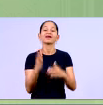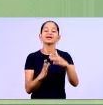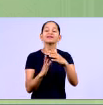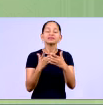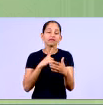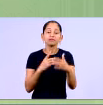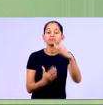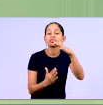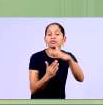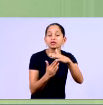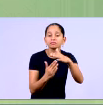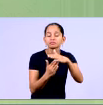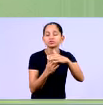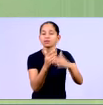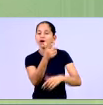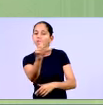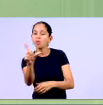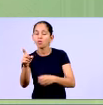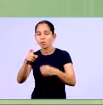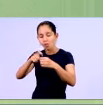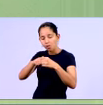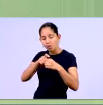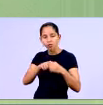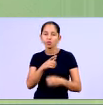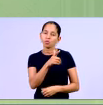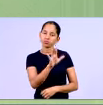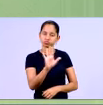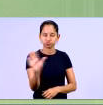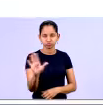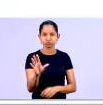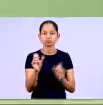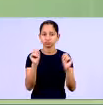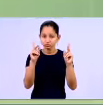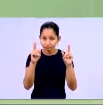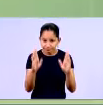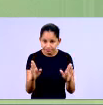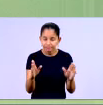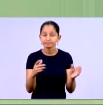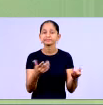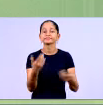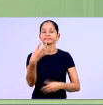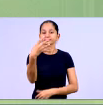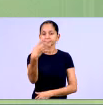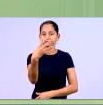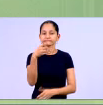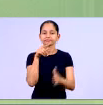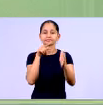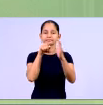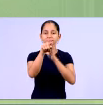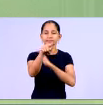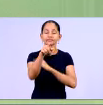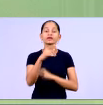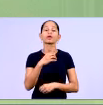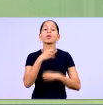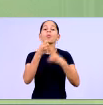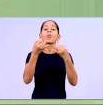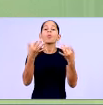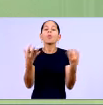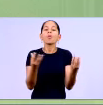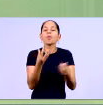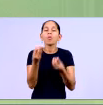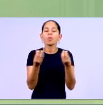limitada para os demais sócios. Ok. E na quarta questão, a característica